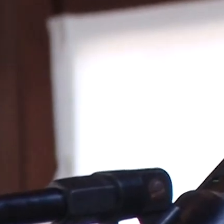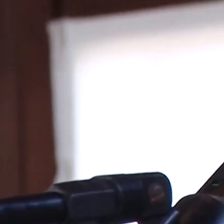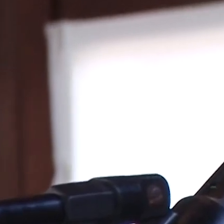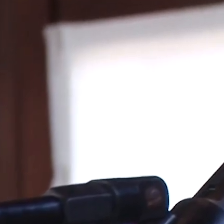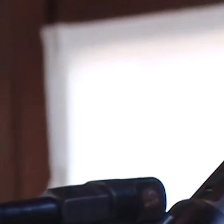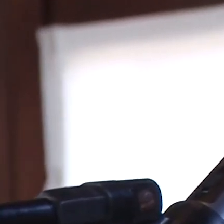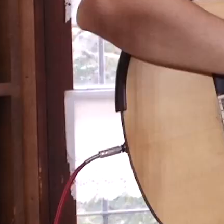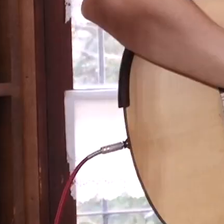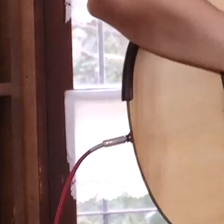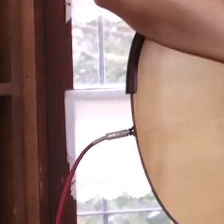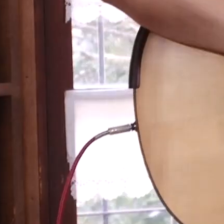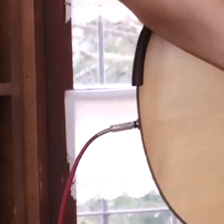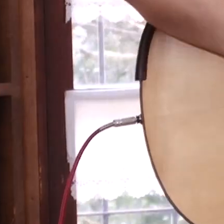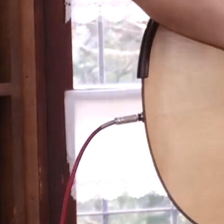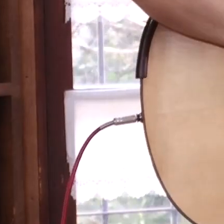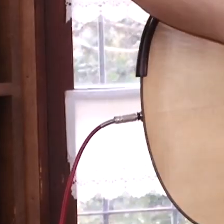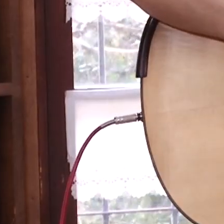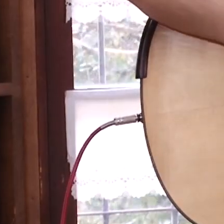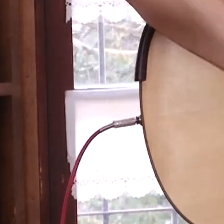casa,